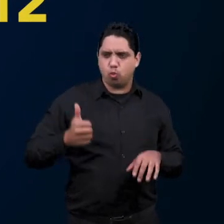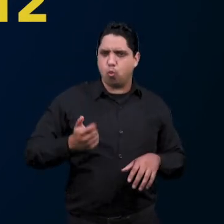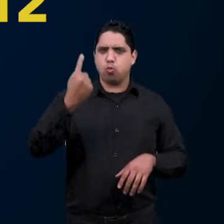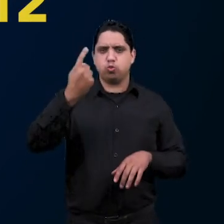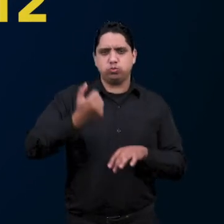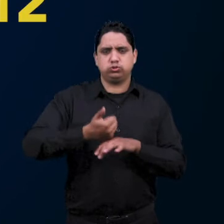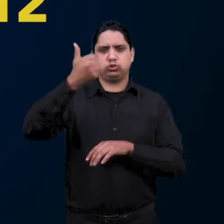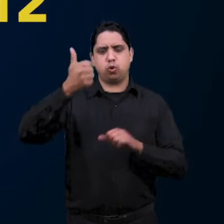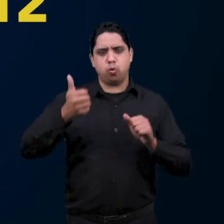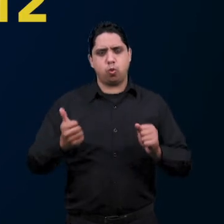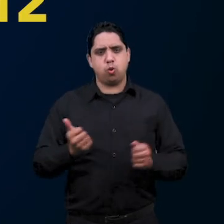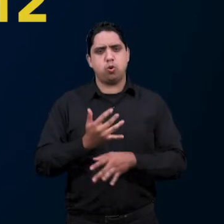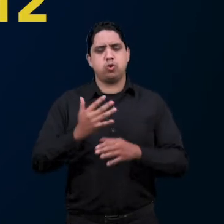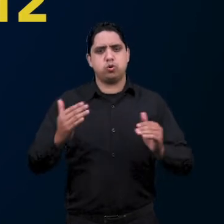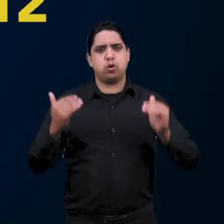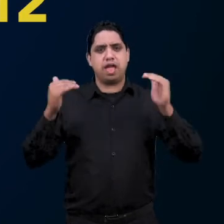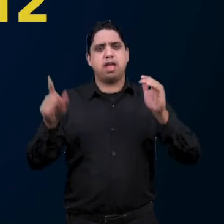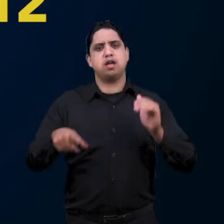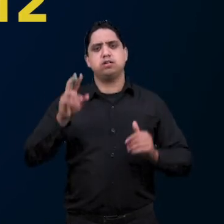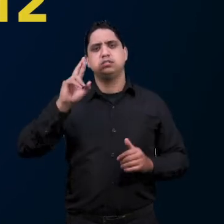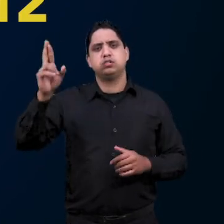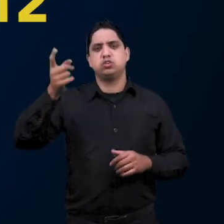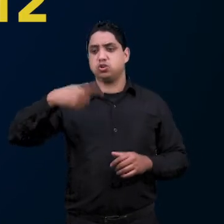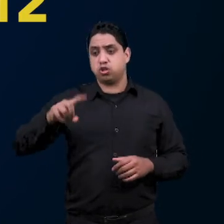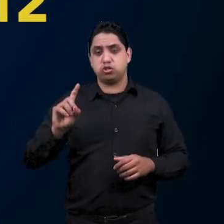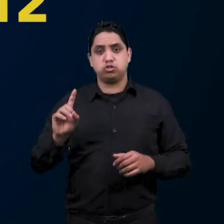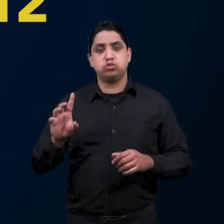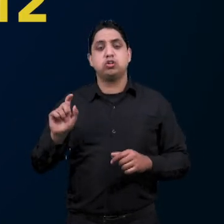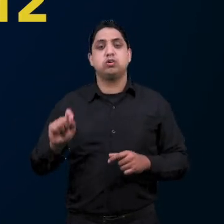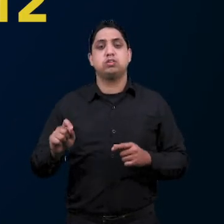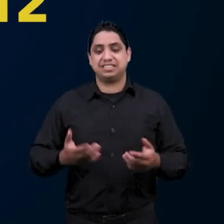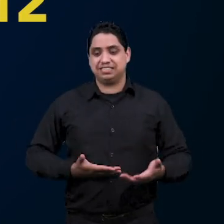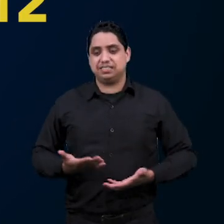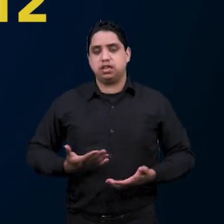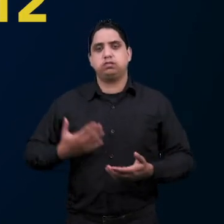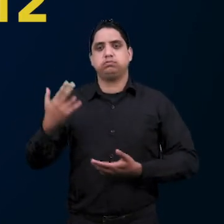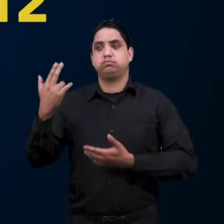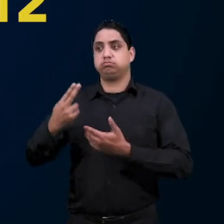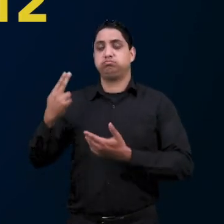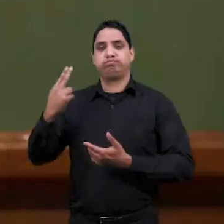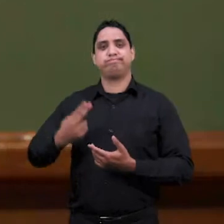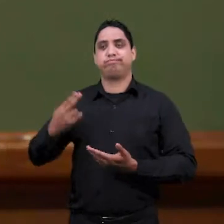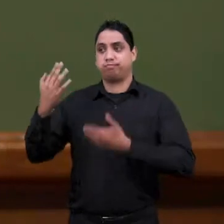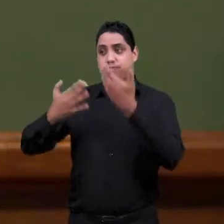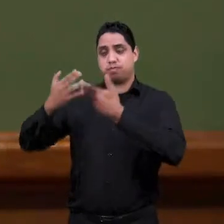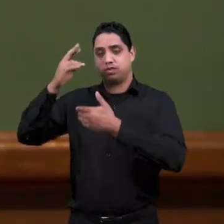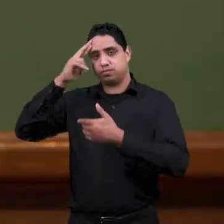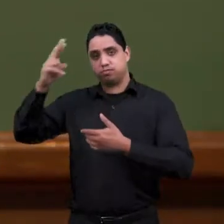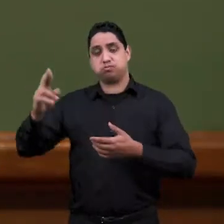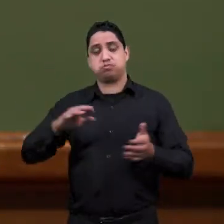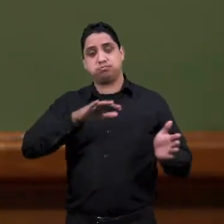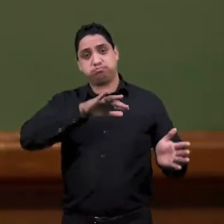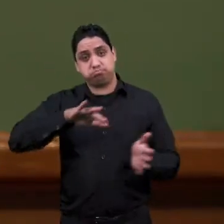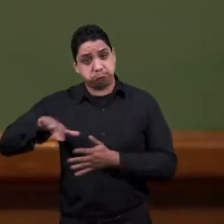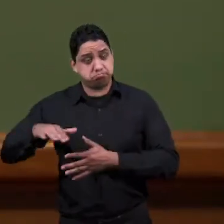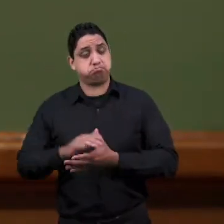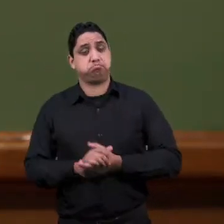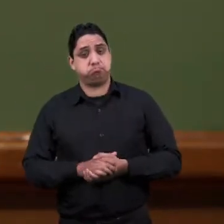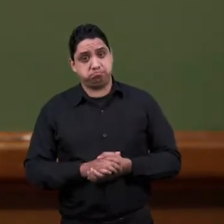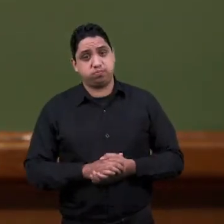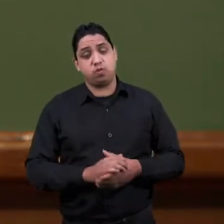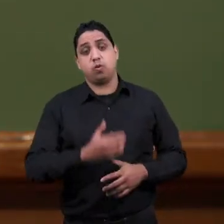toda honra e toda glória é o Senhor. Nós somos somente vasos usados nas mãos do Senhor. Irmãos, é notável essa resposta